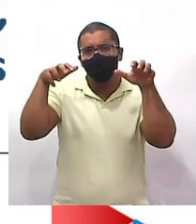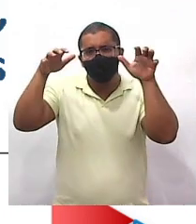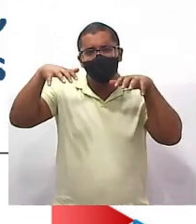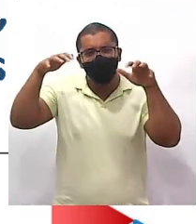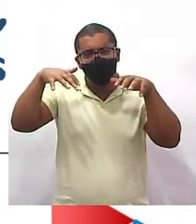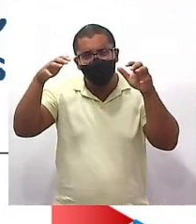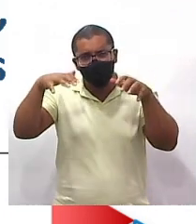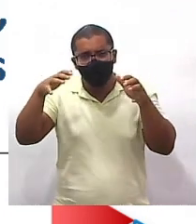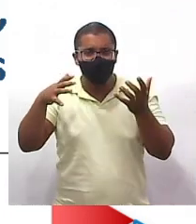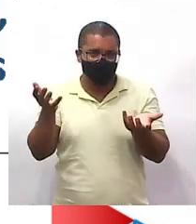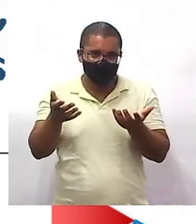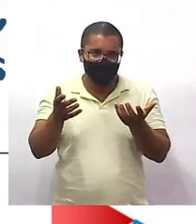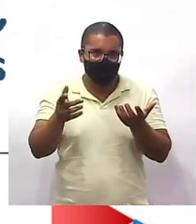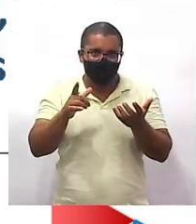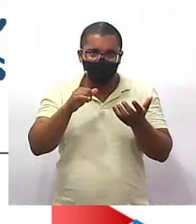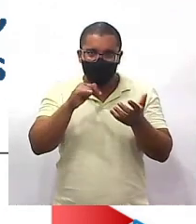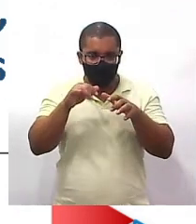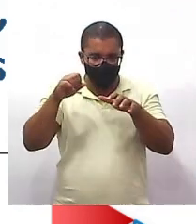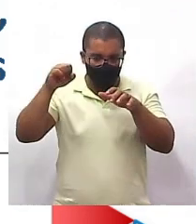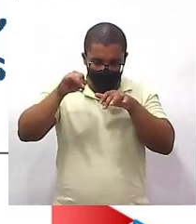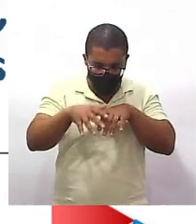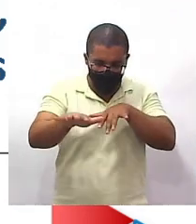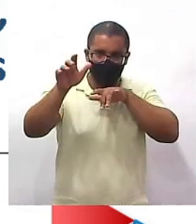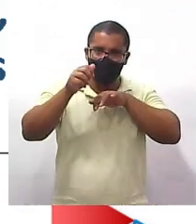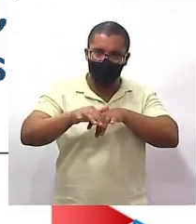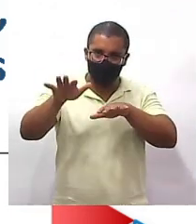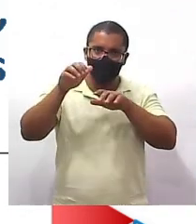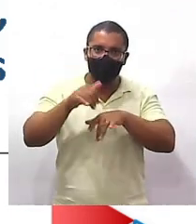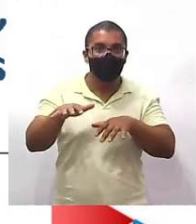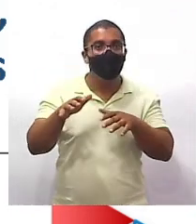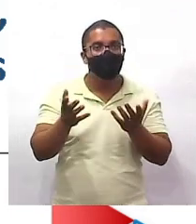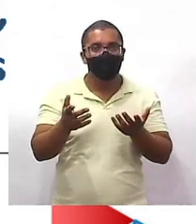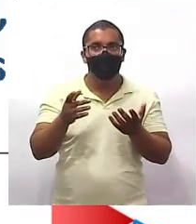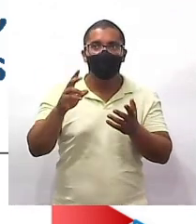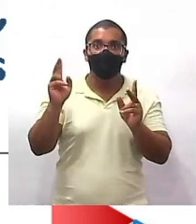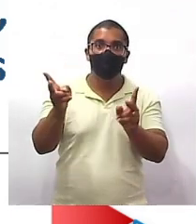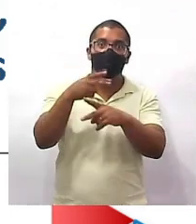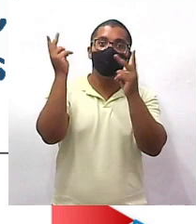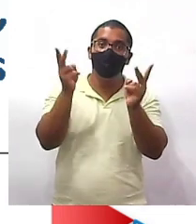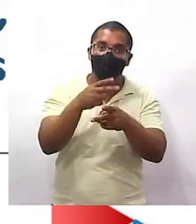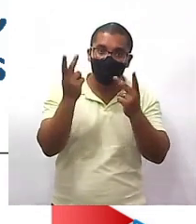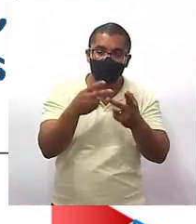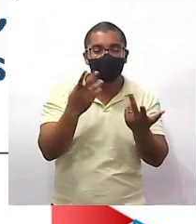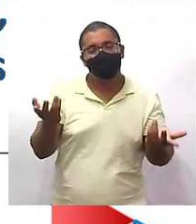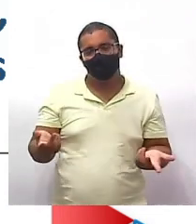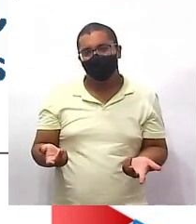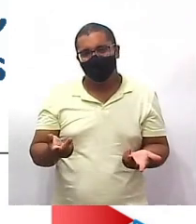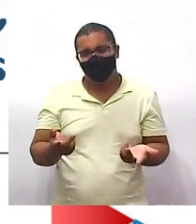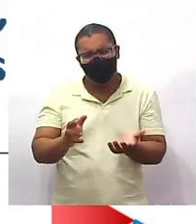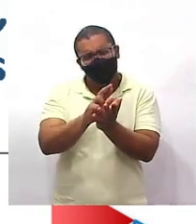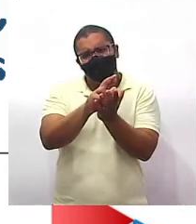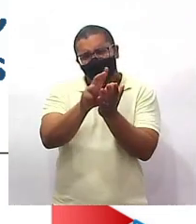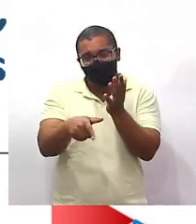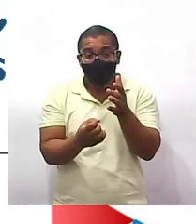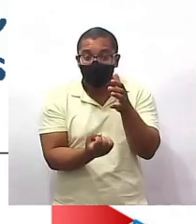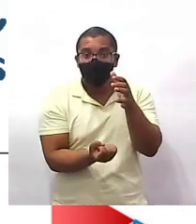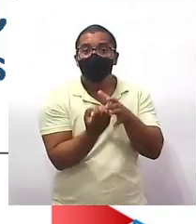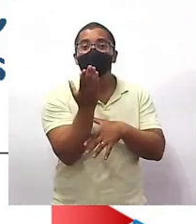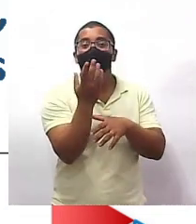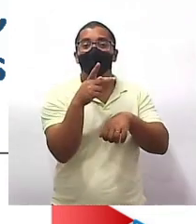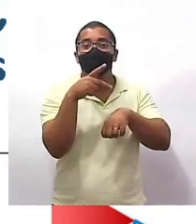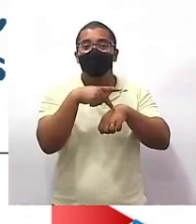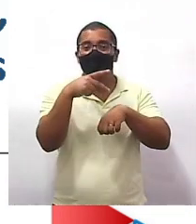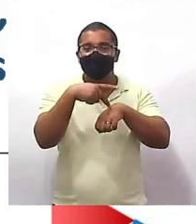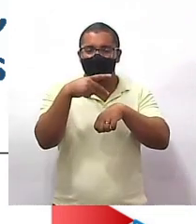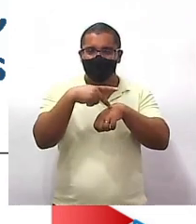seja, pluvial, fluvial, eólica. Isso daí vai possibilitar o uso